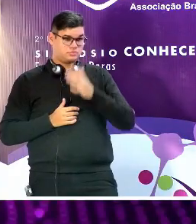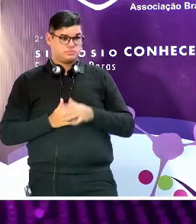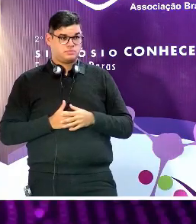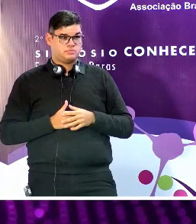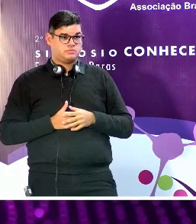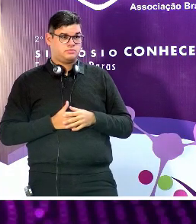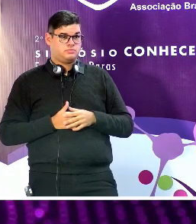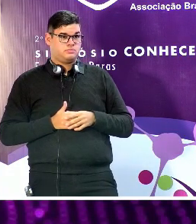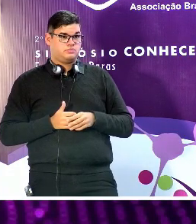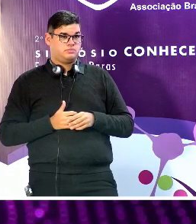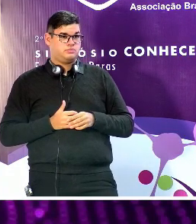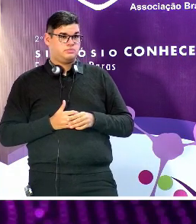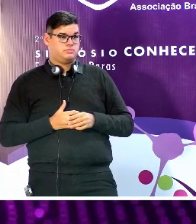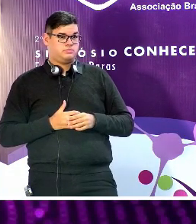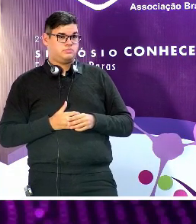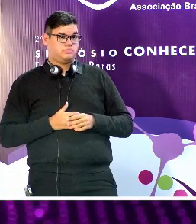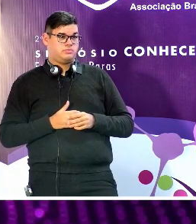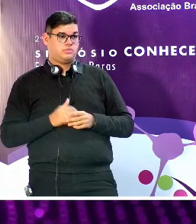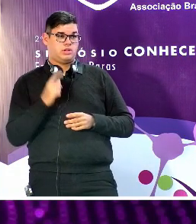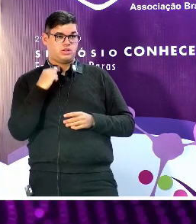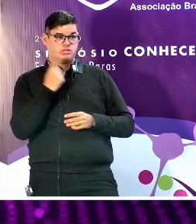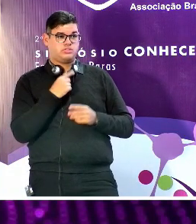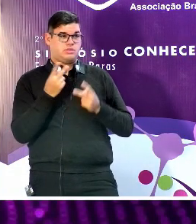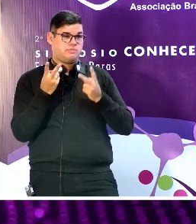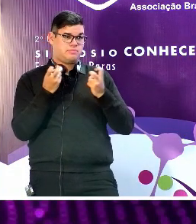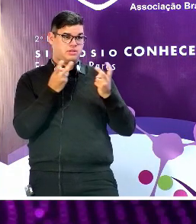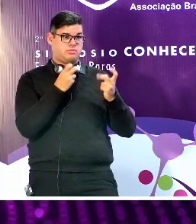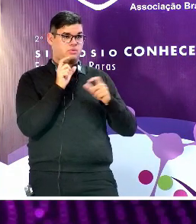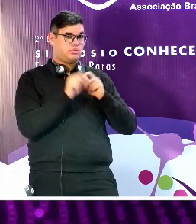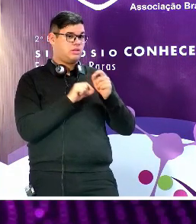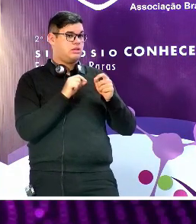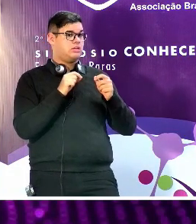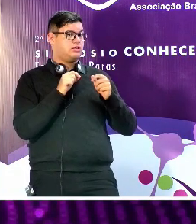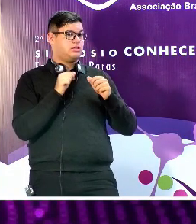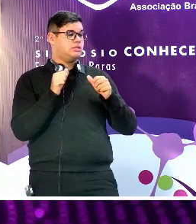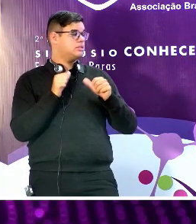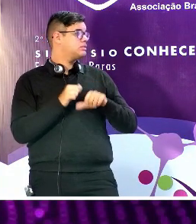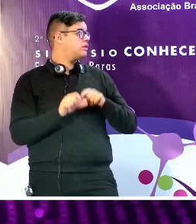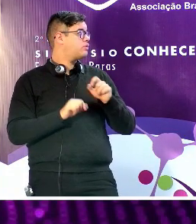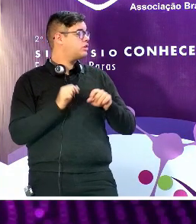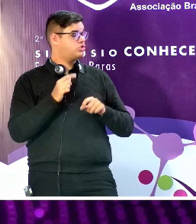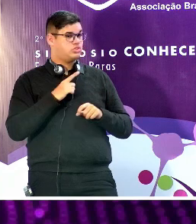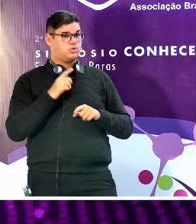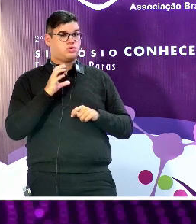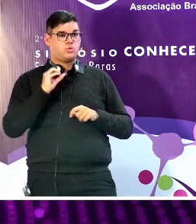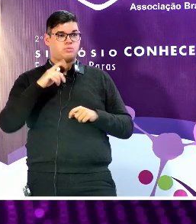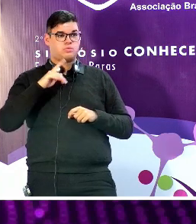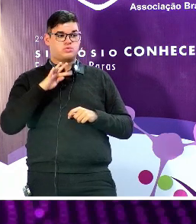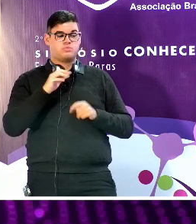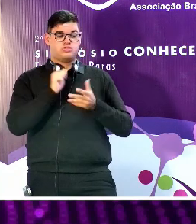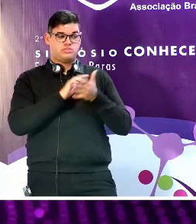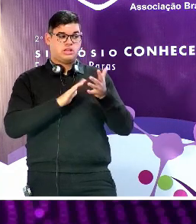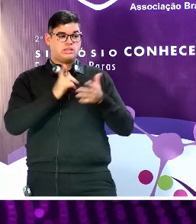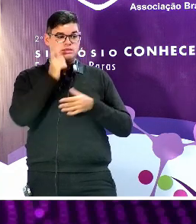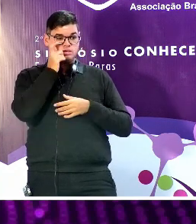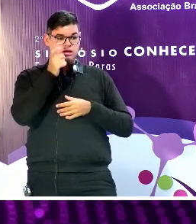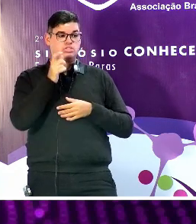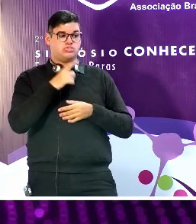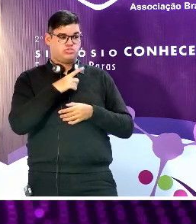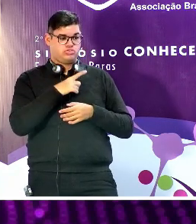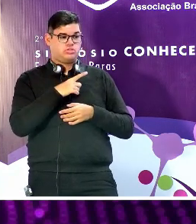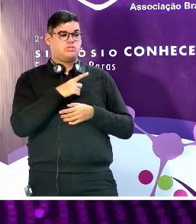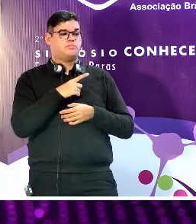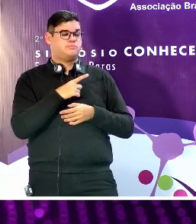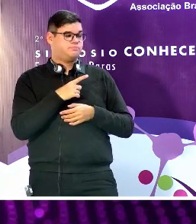Bom, e aí a gente percebeu que a gente estava com um composto que tinha uma atividade muito interessante,